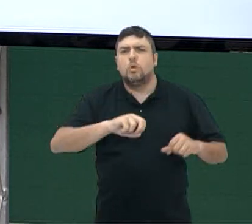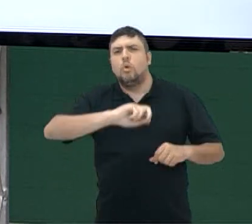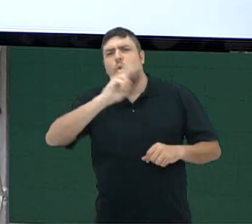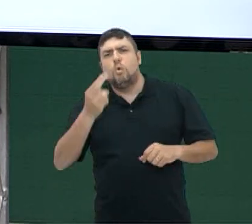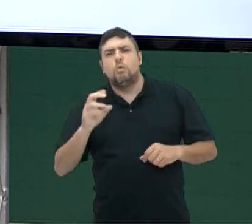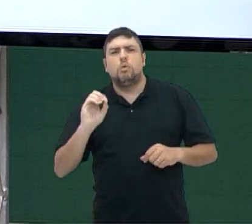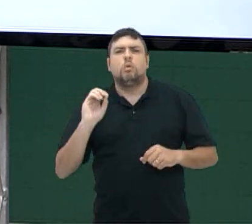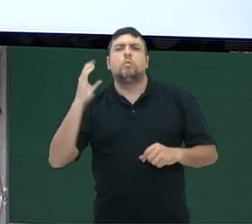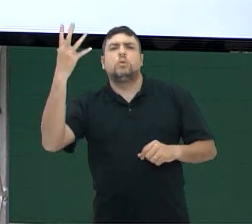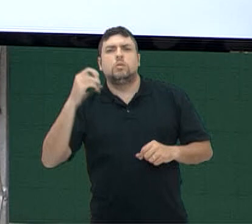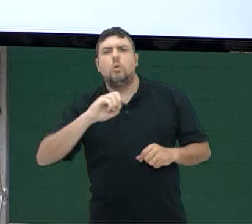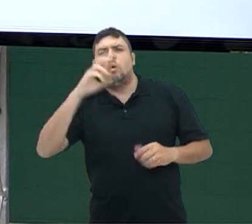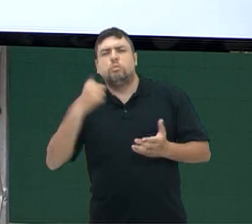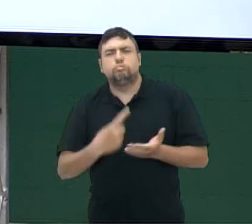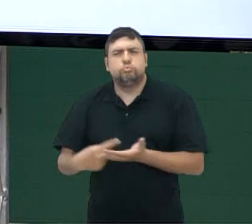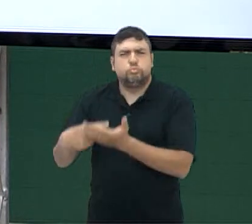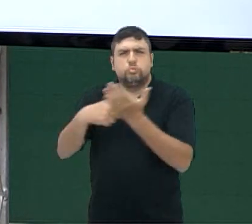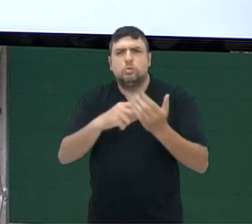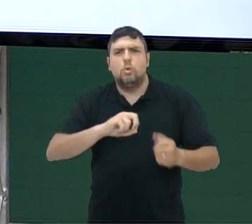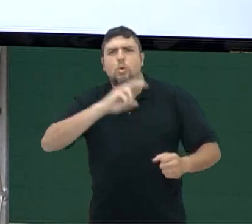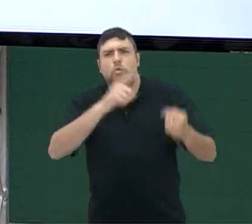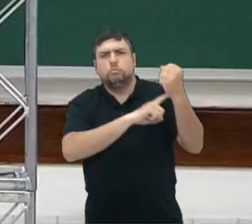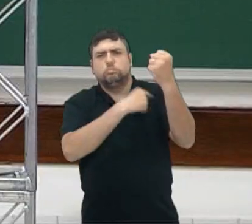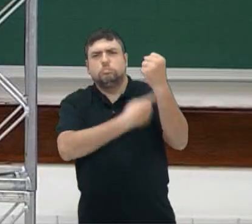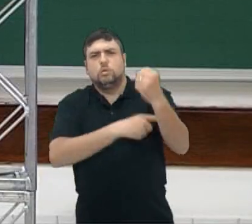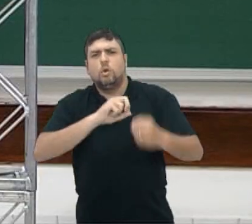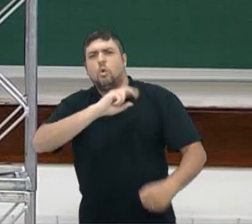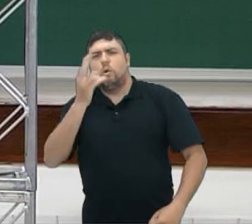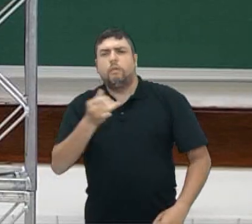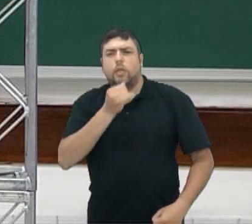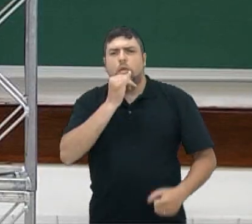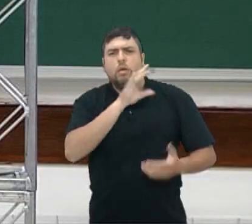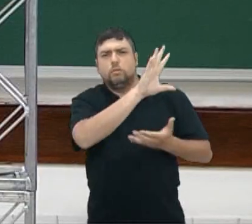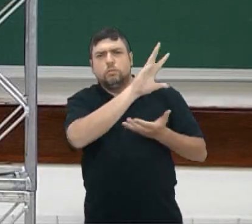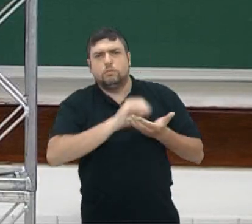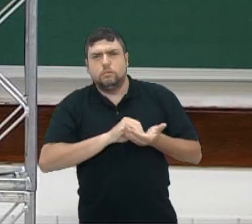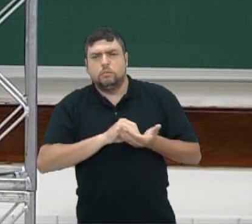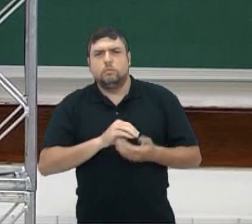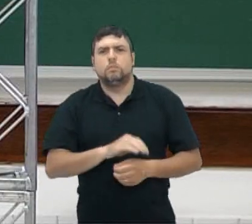consequência, senso comum, autoridade ou exemplificação. Então, veja lá.